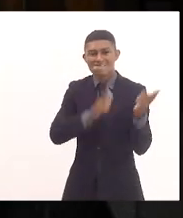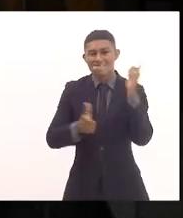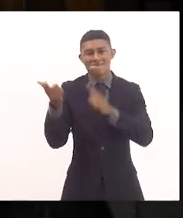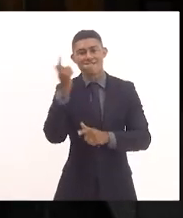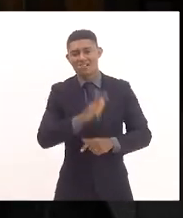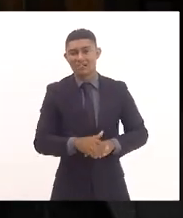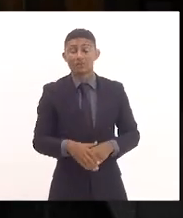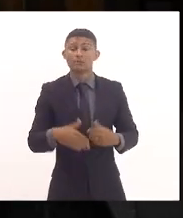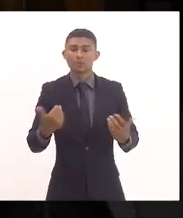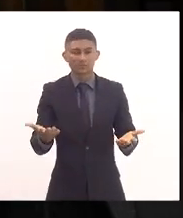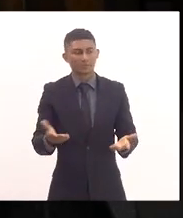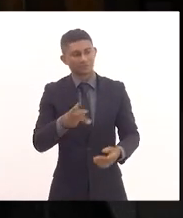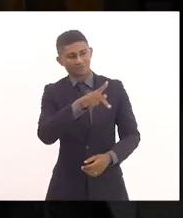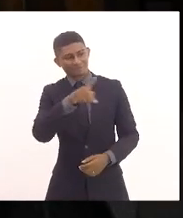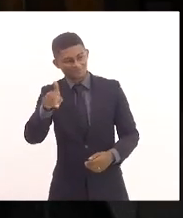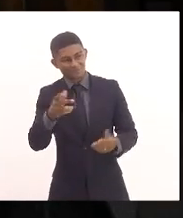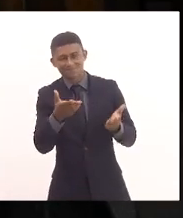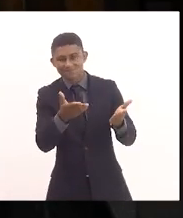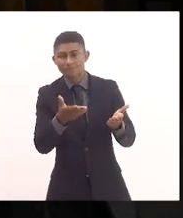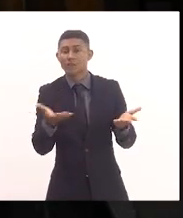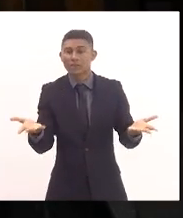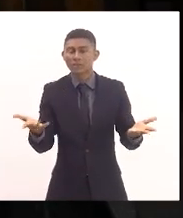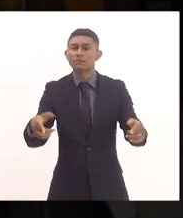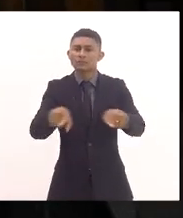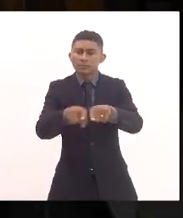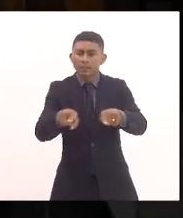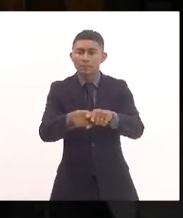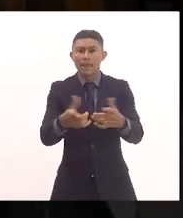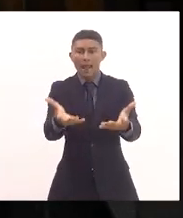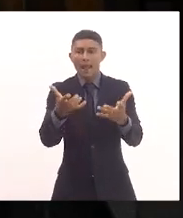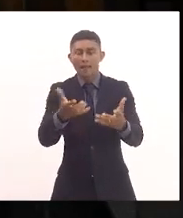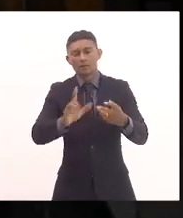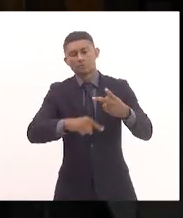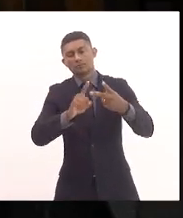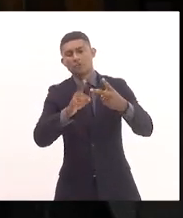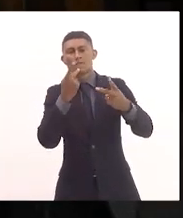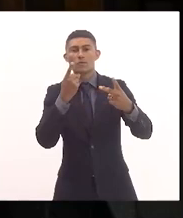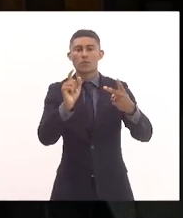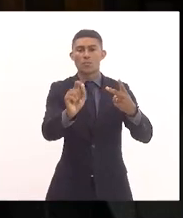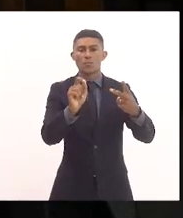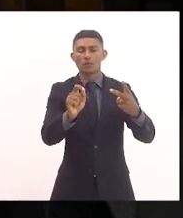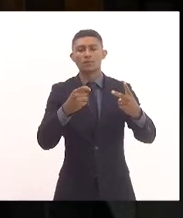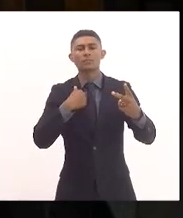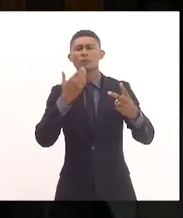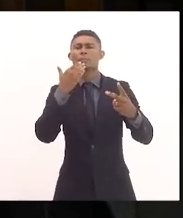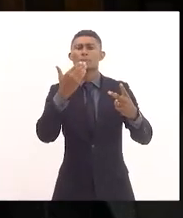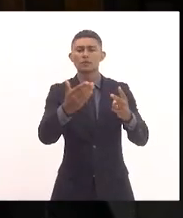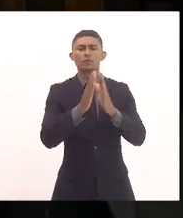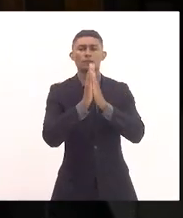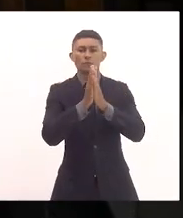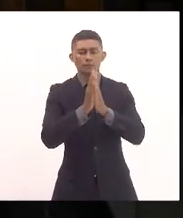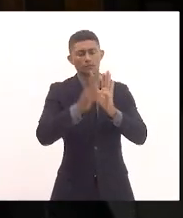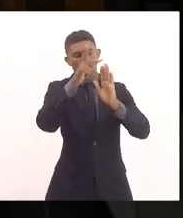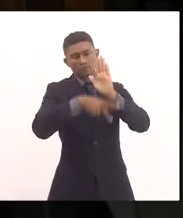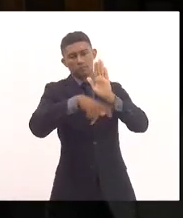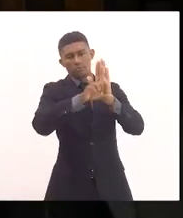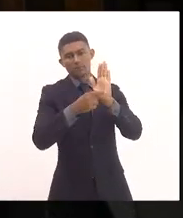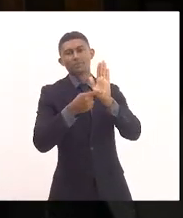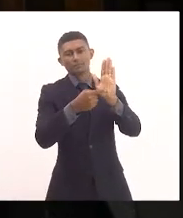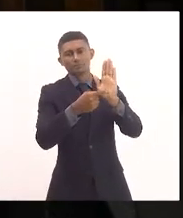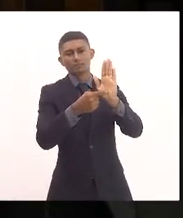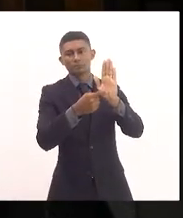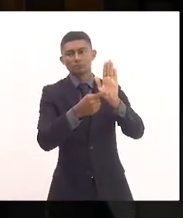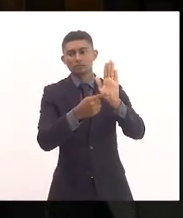Então, presidente, eu quero também, em segundo lugar, pedir para republicar o projeto com